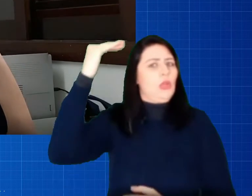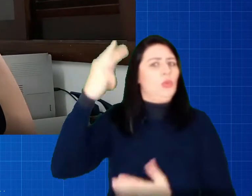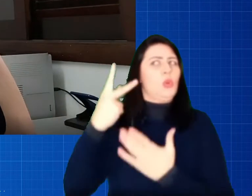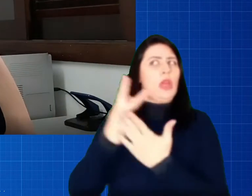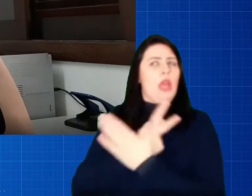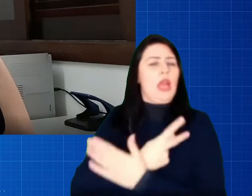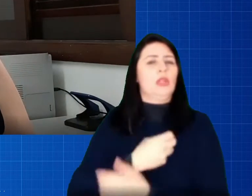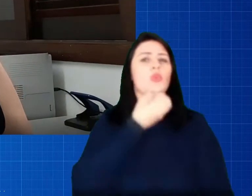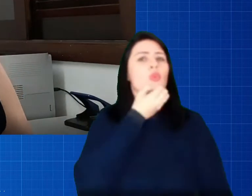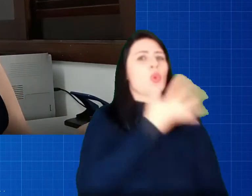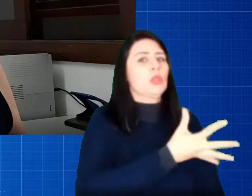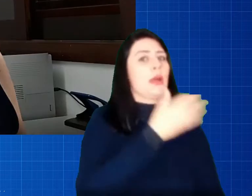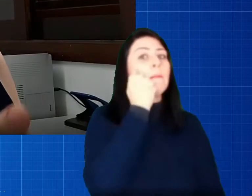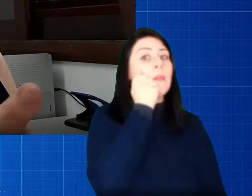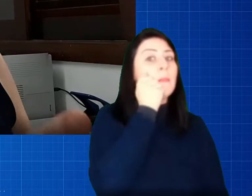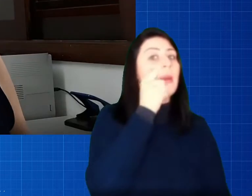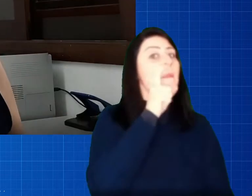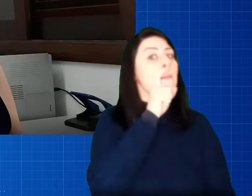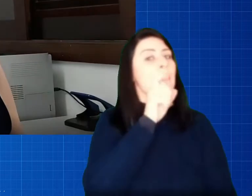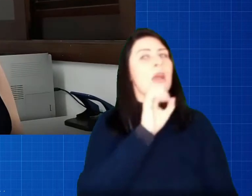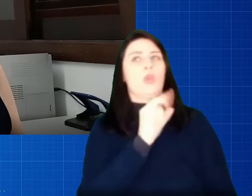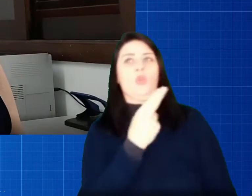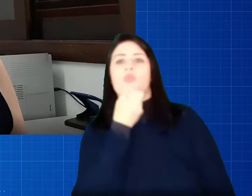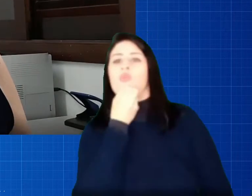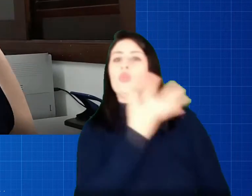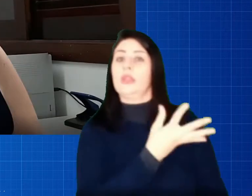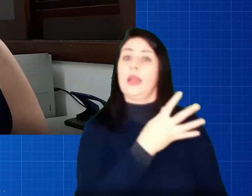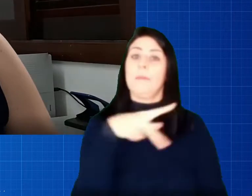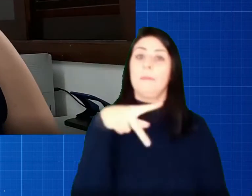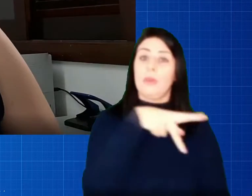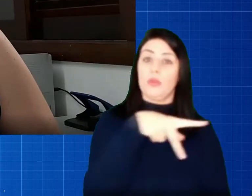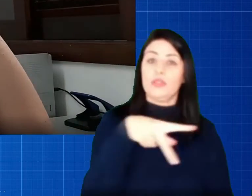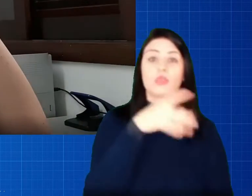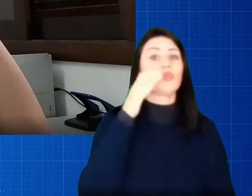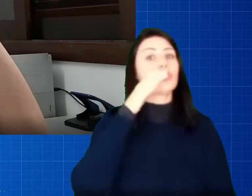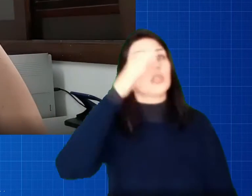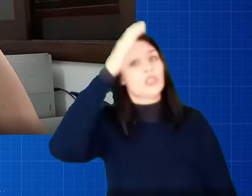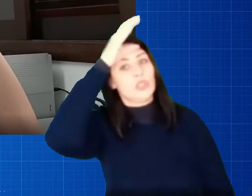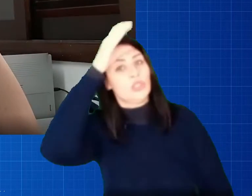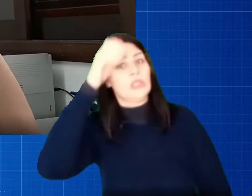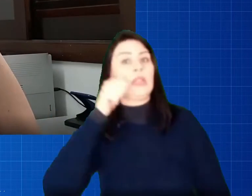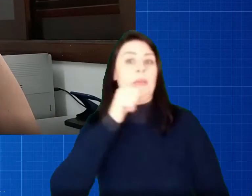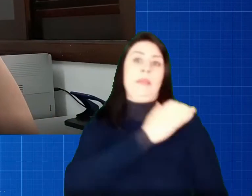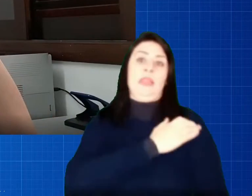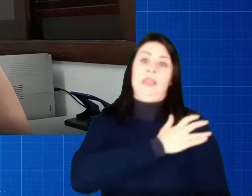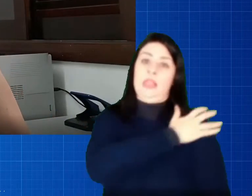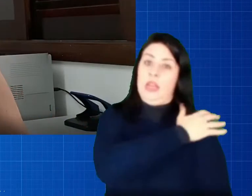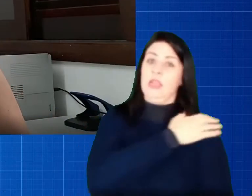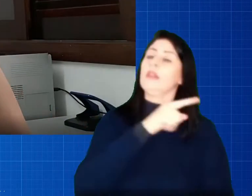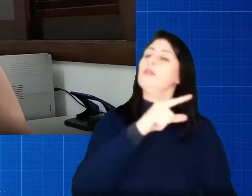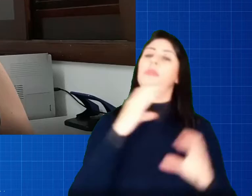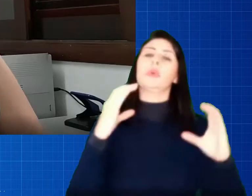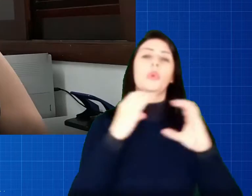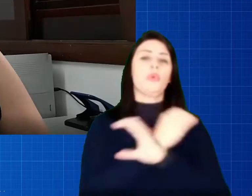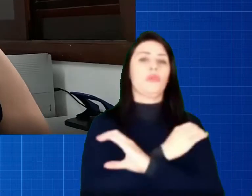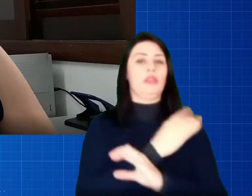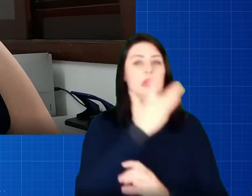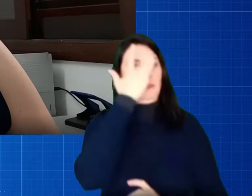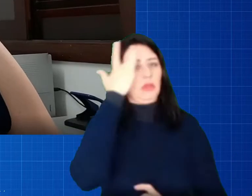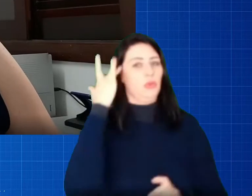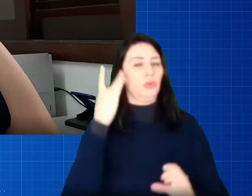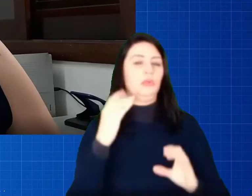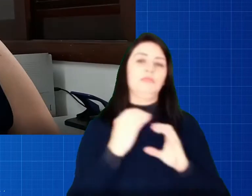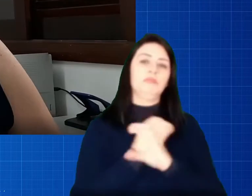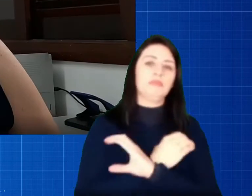para o papai e para a mamãe, ou contar para a professora, ou contar para a tia, para a madrinha, para alguém que ele tenha